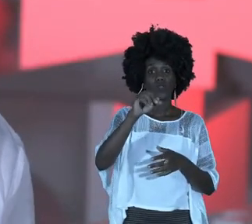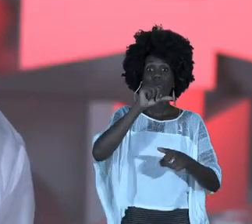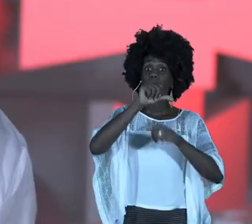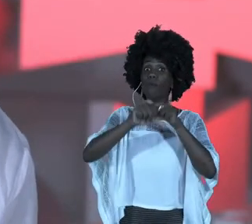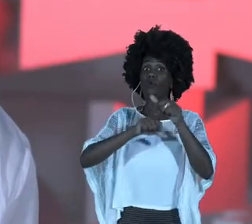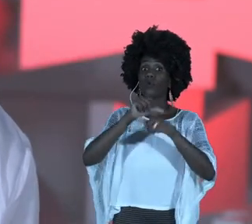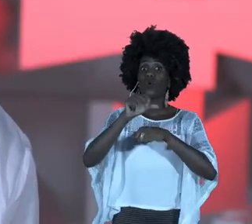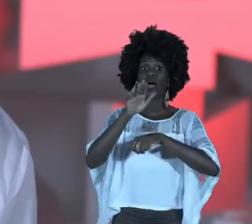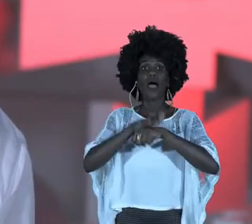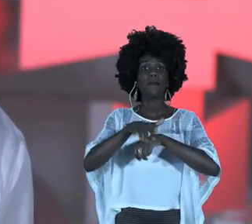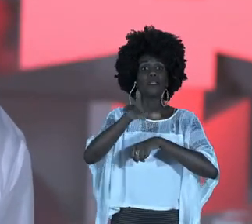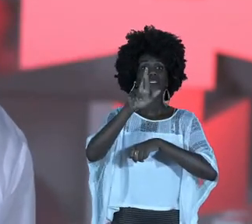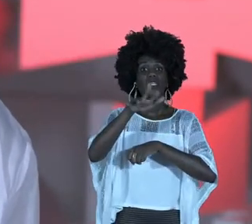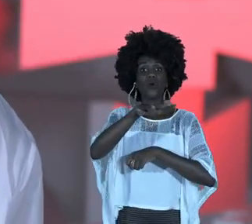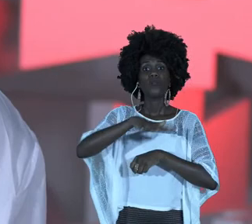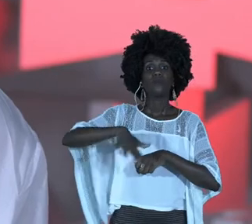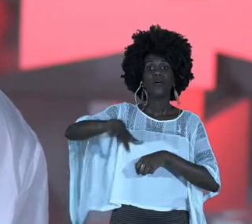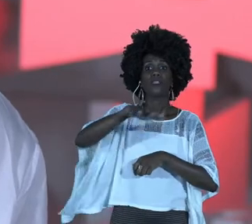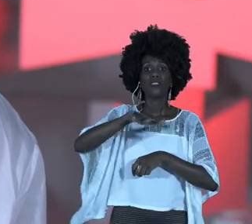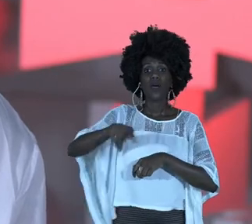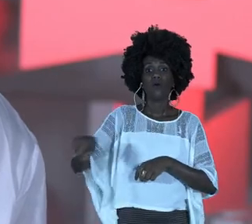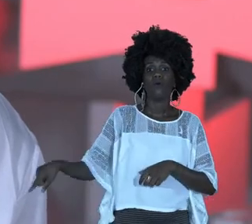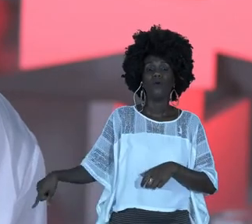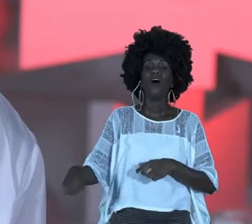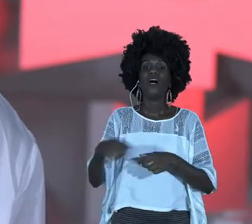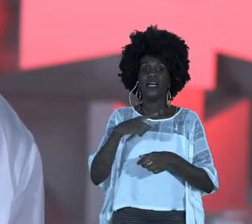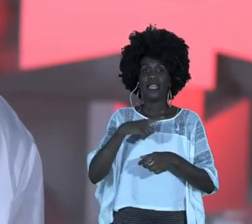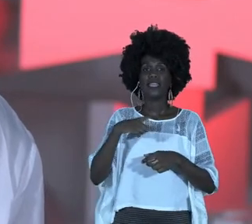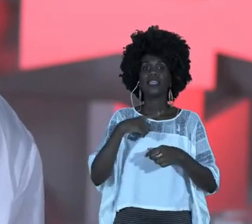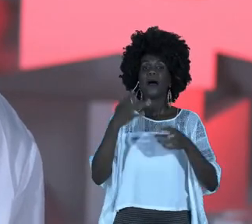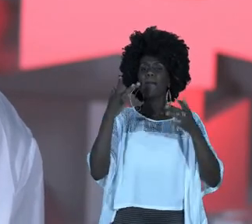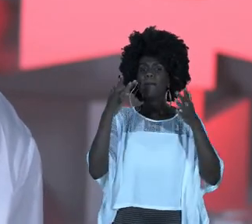representações espaciais na pintura.